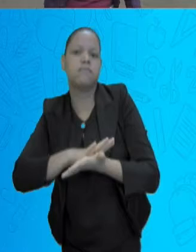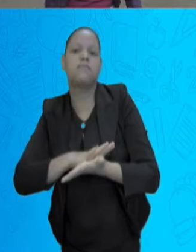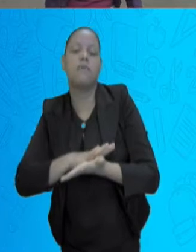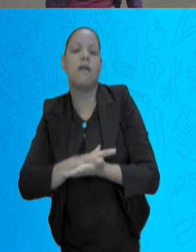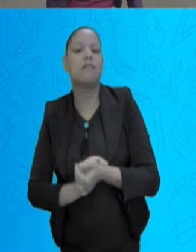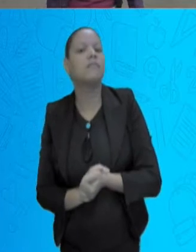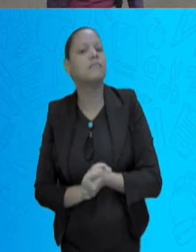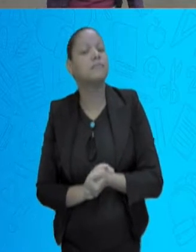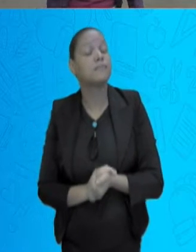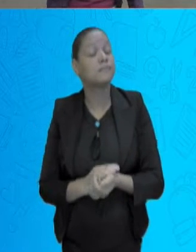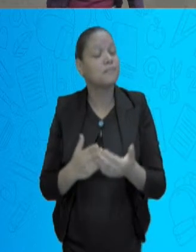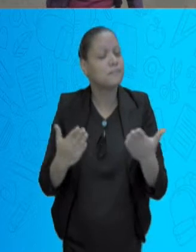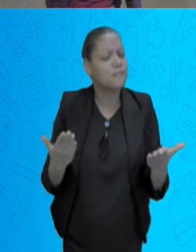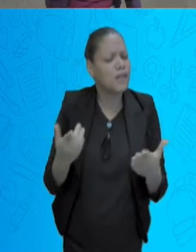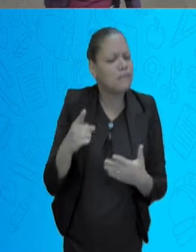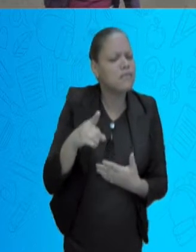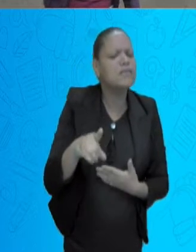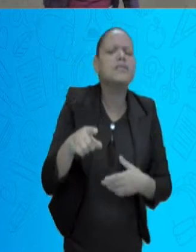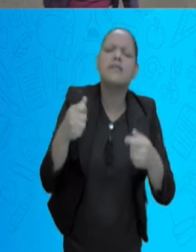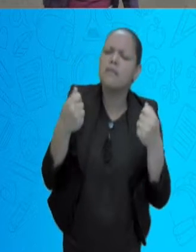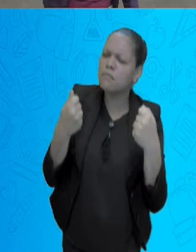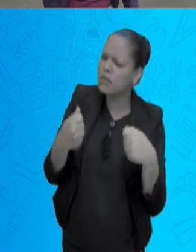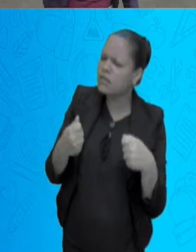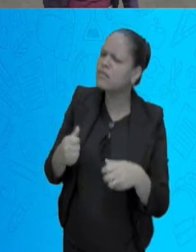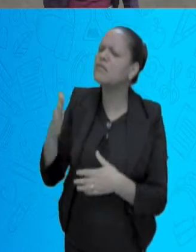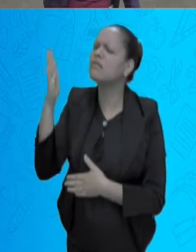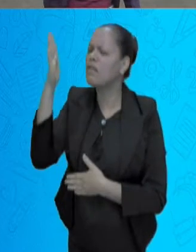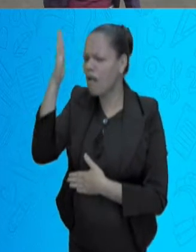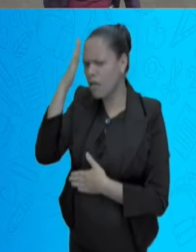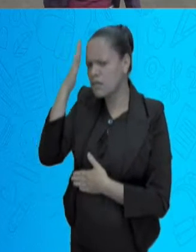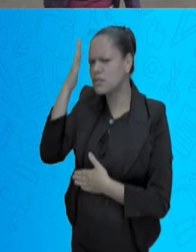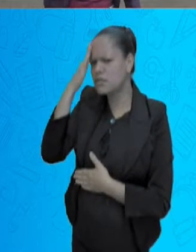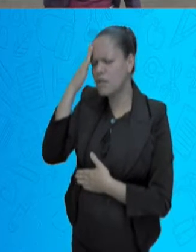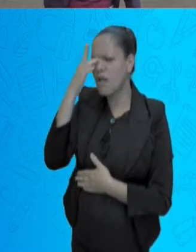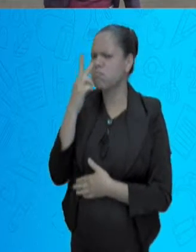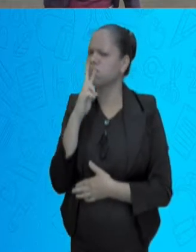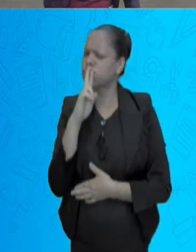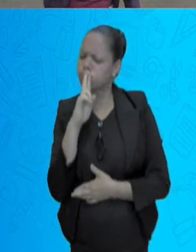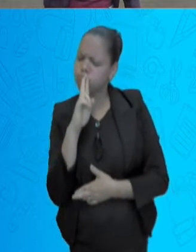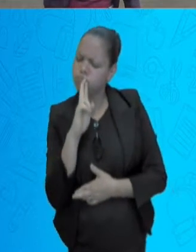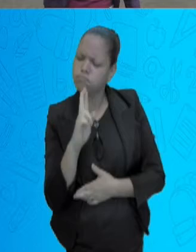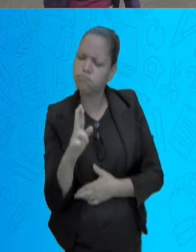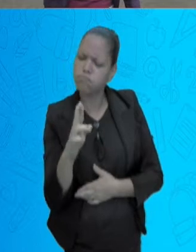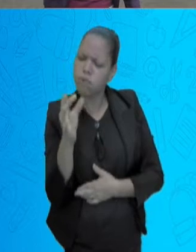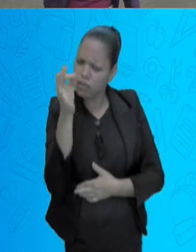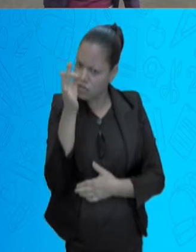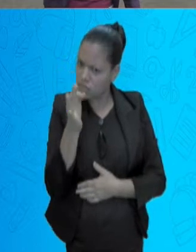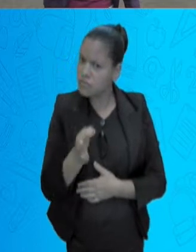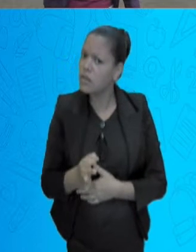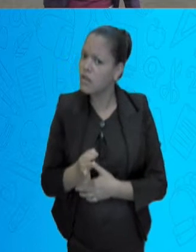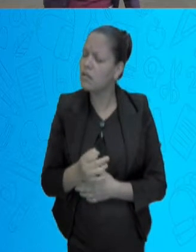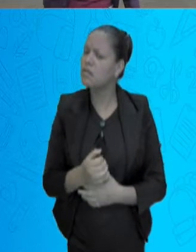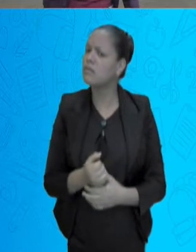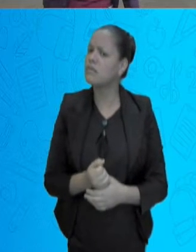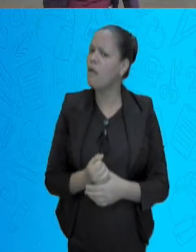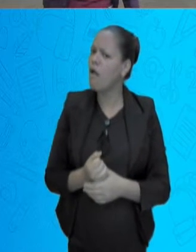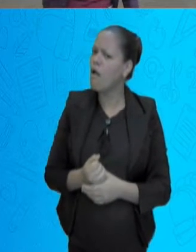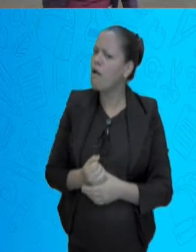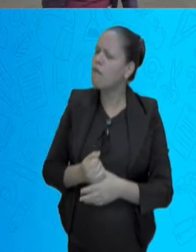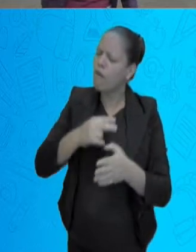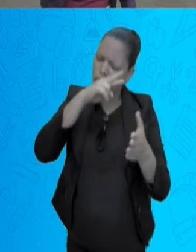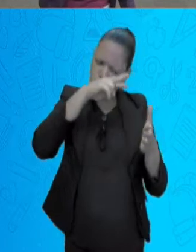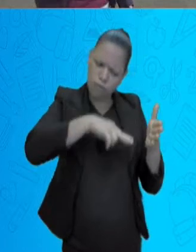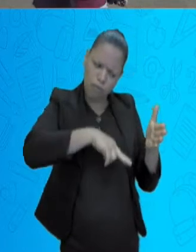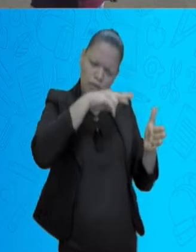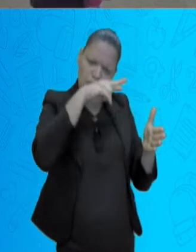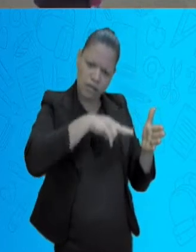e estiver achando que essa é a resposta, vamos analisar as duas últimas para ver se é